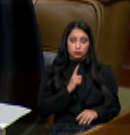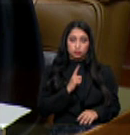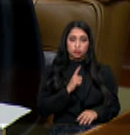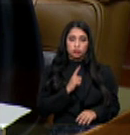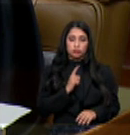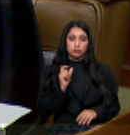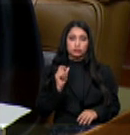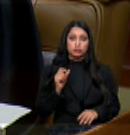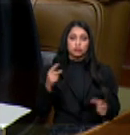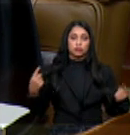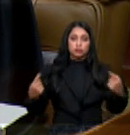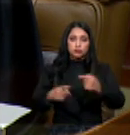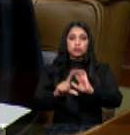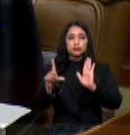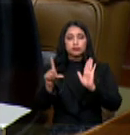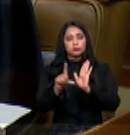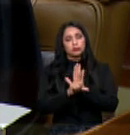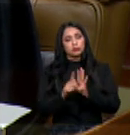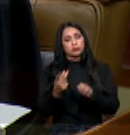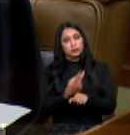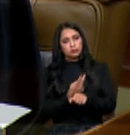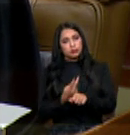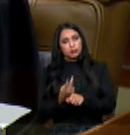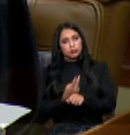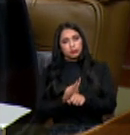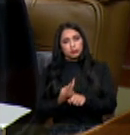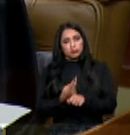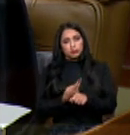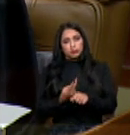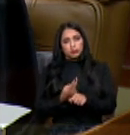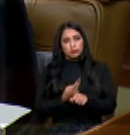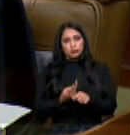de lesividade que se busca obstar,